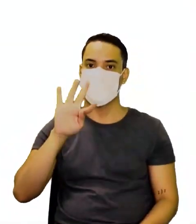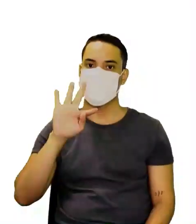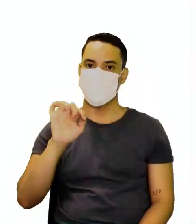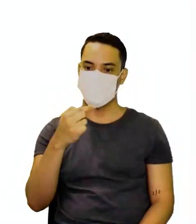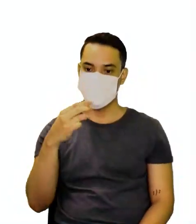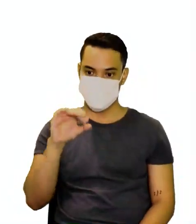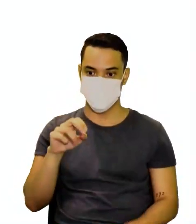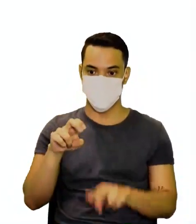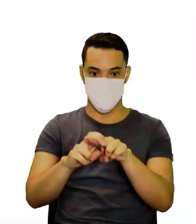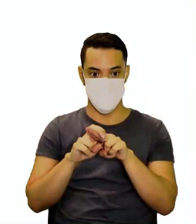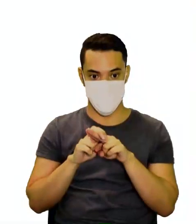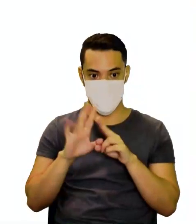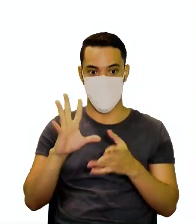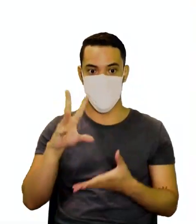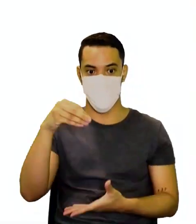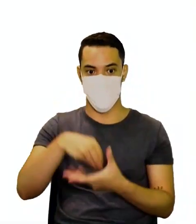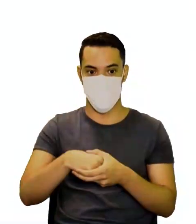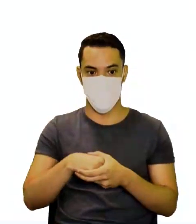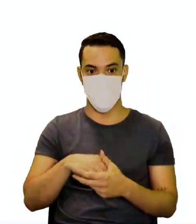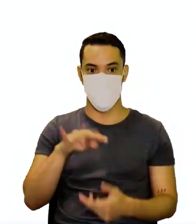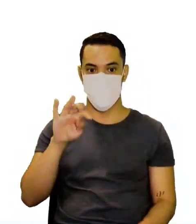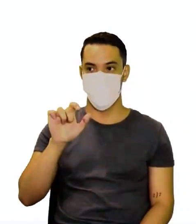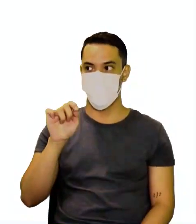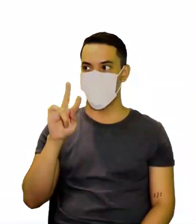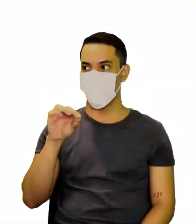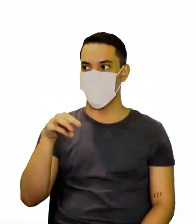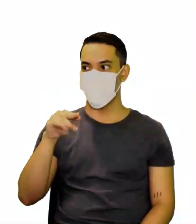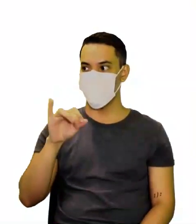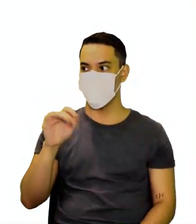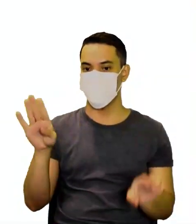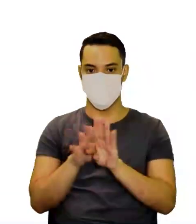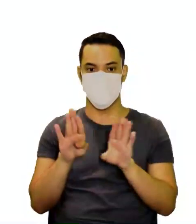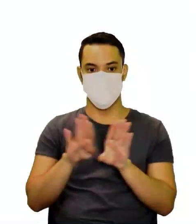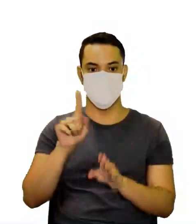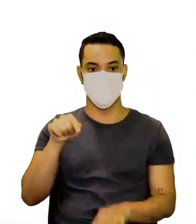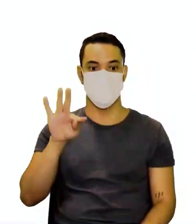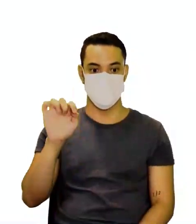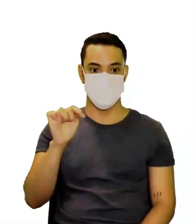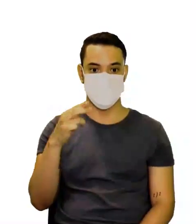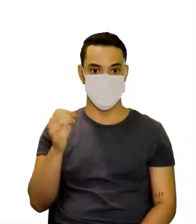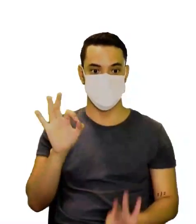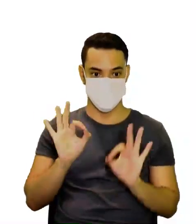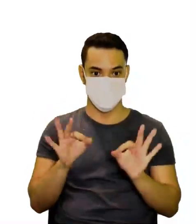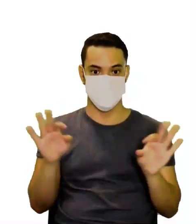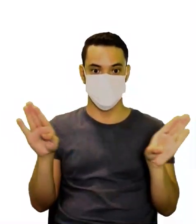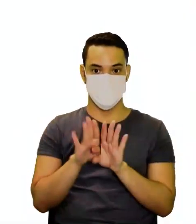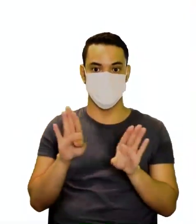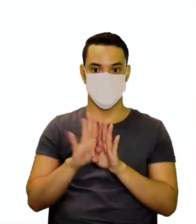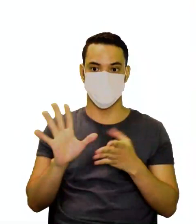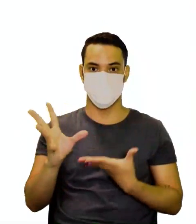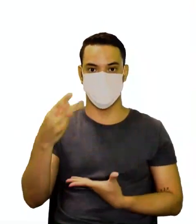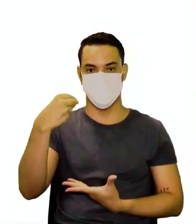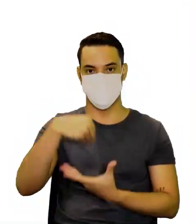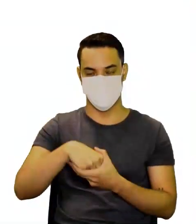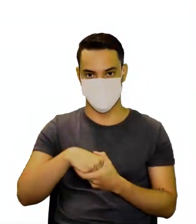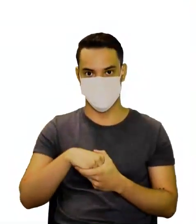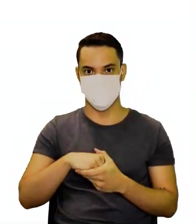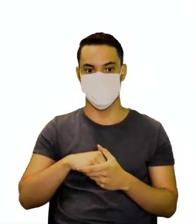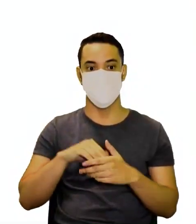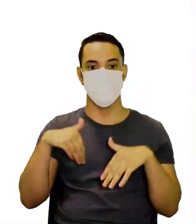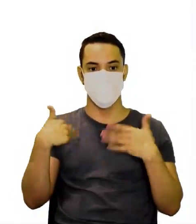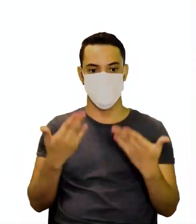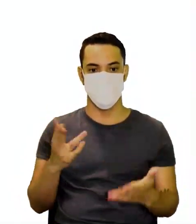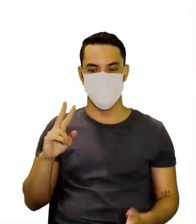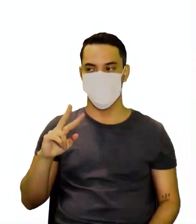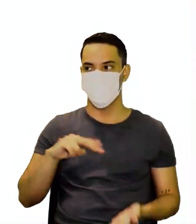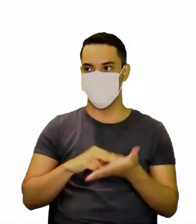nominais. Então, a força eletromotriz também é um tipo de tensão, certo? Sendo aí também um tipo de tensão, então nós vamos